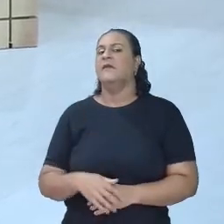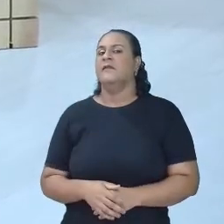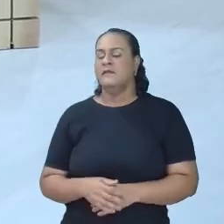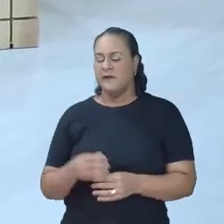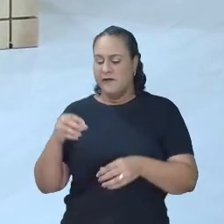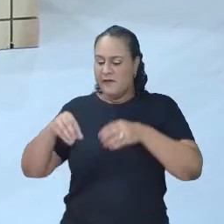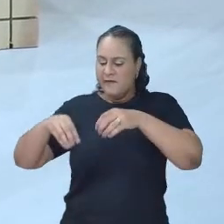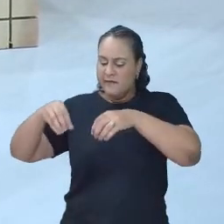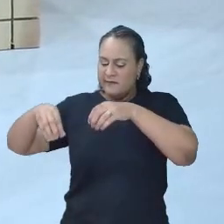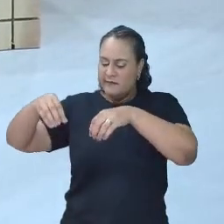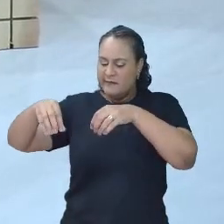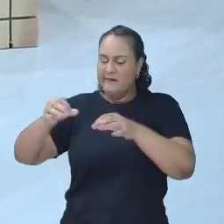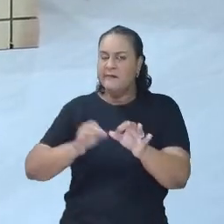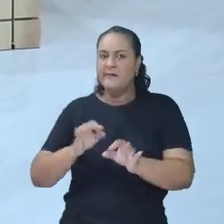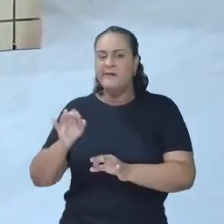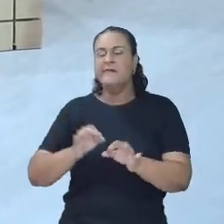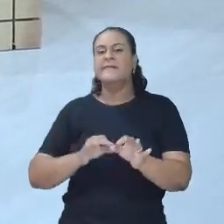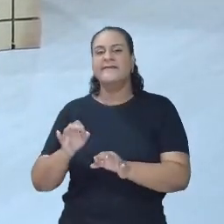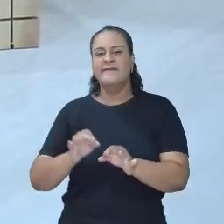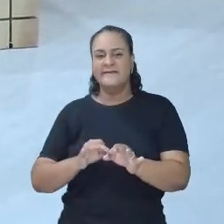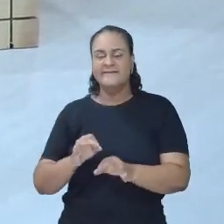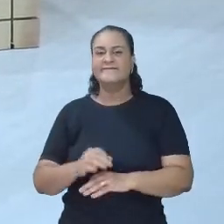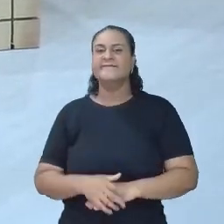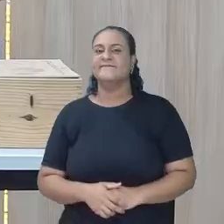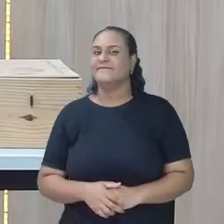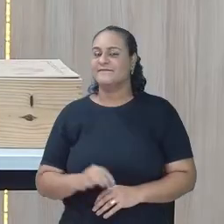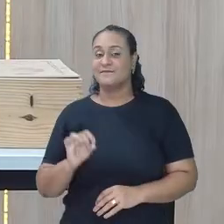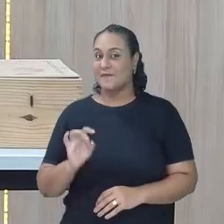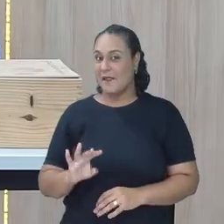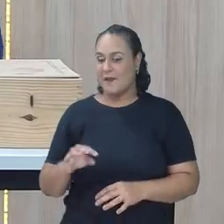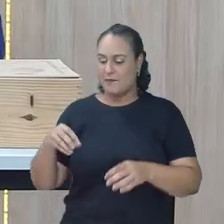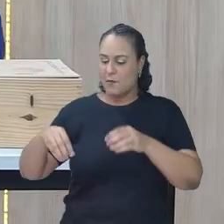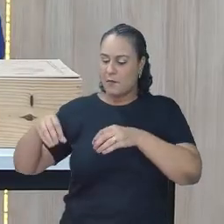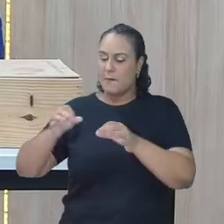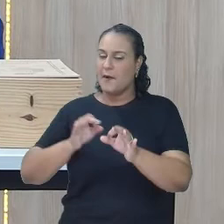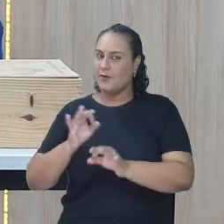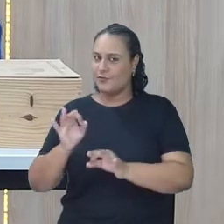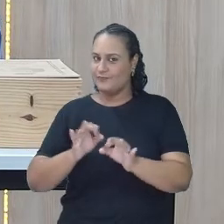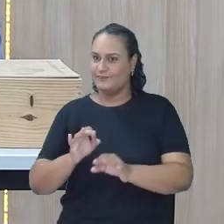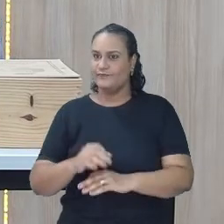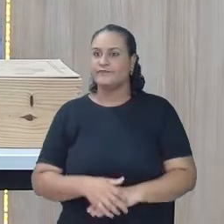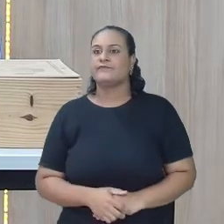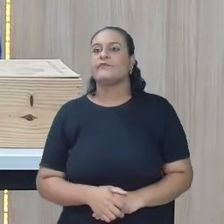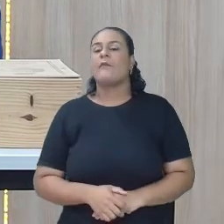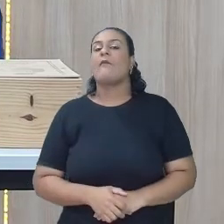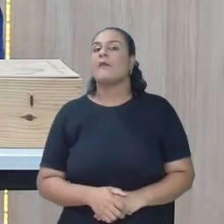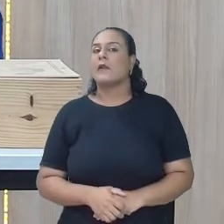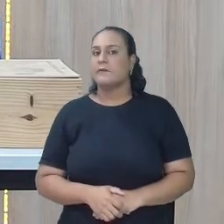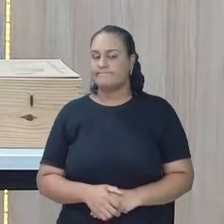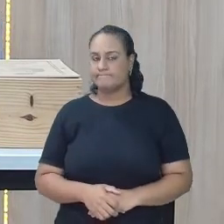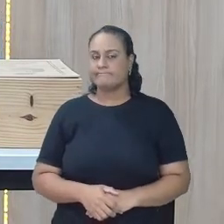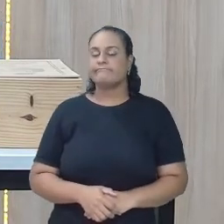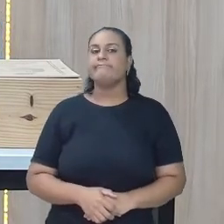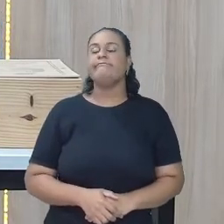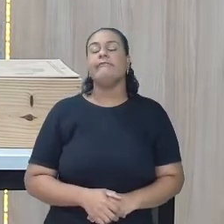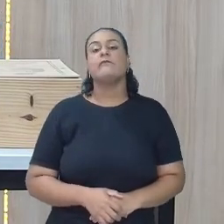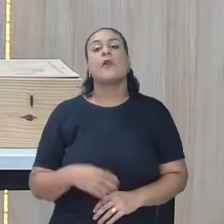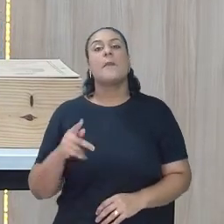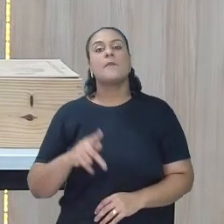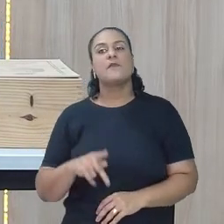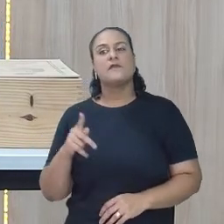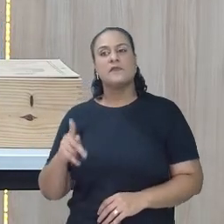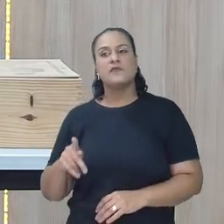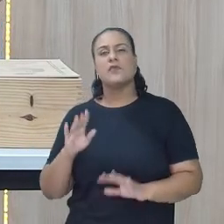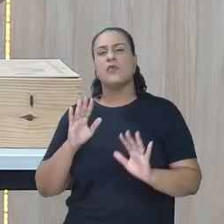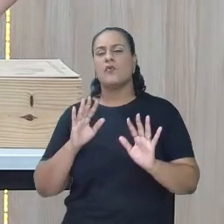para confeccionar aquele primeiro exemplo, tá certo? Só para a gente poder deixar arrumadinho aqui. Eu tinha deixado o Pedro comentar aqui, deixa eu avançar só